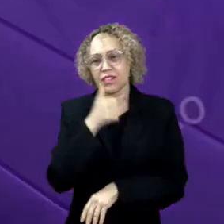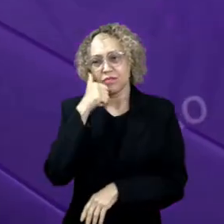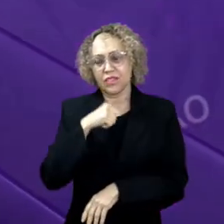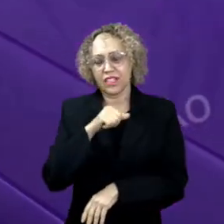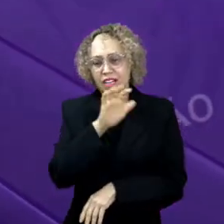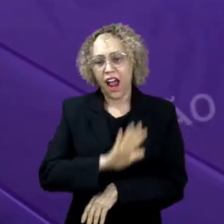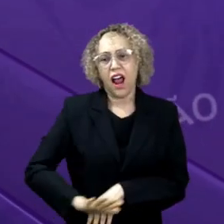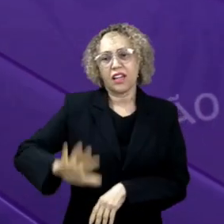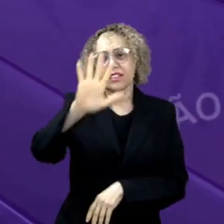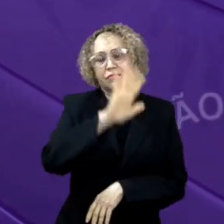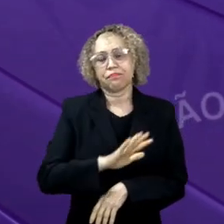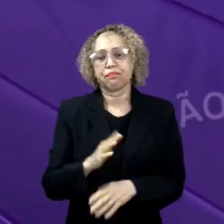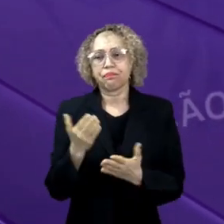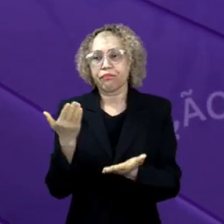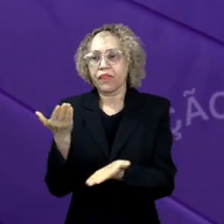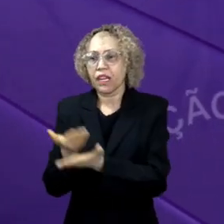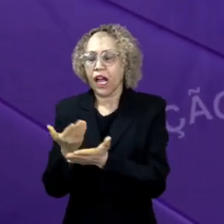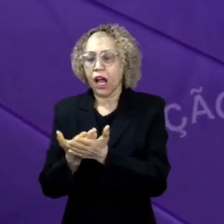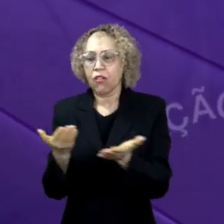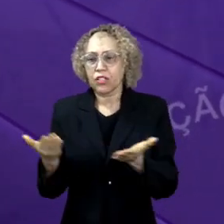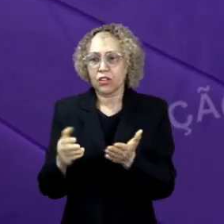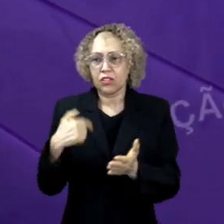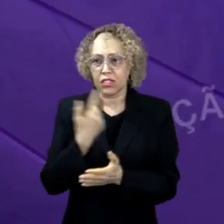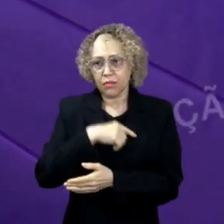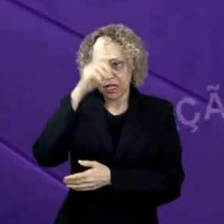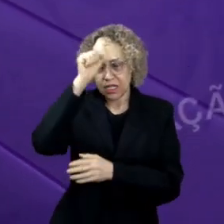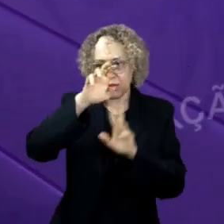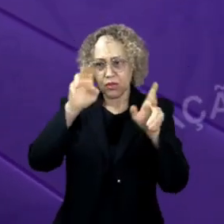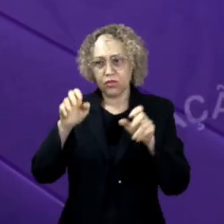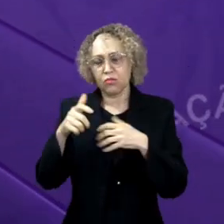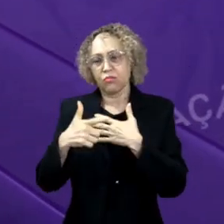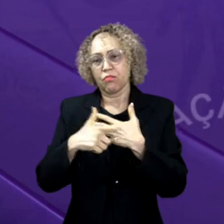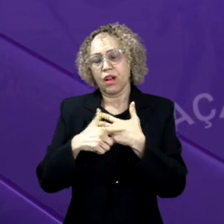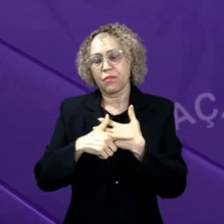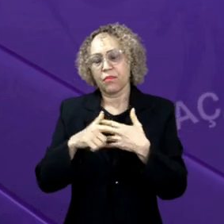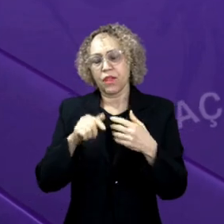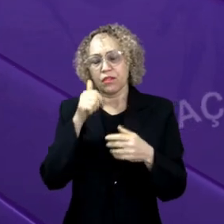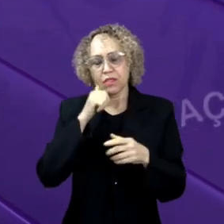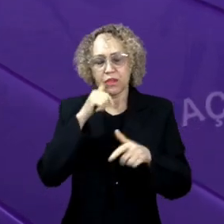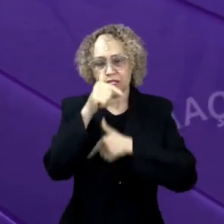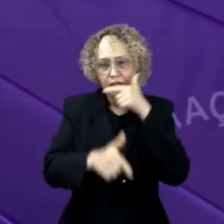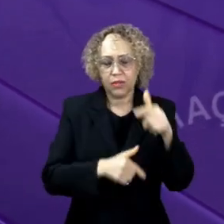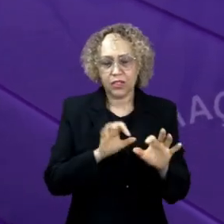Na aula de hoje, nós aprendemos sobre o papel das trabalhadoras na construção do